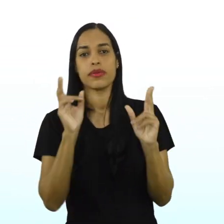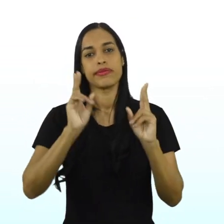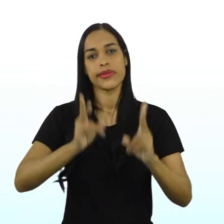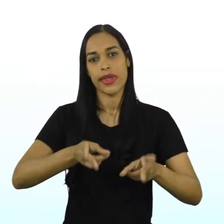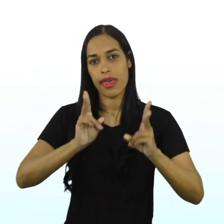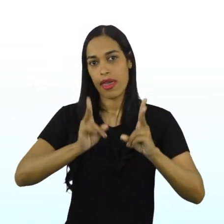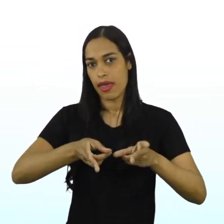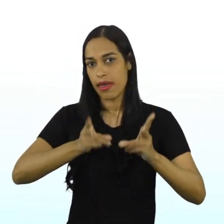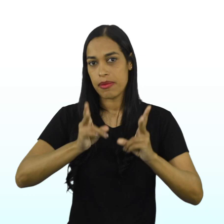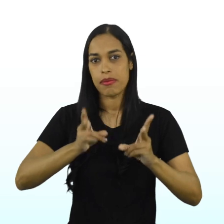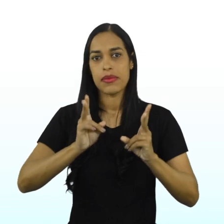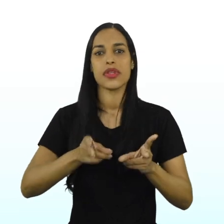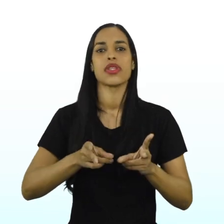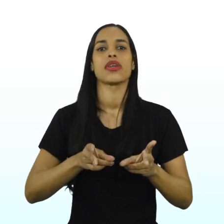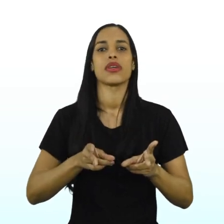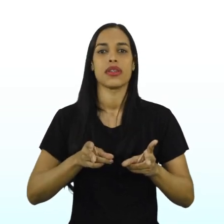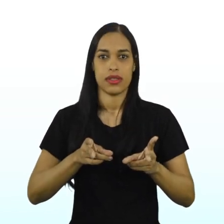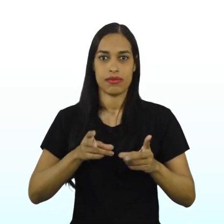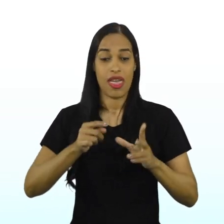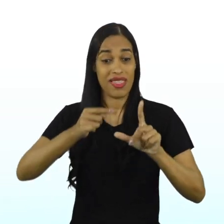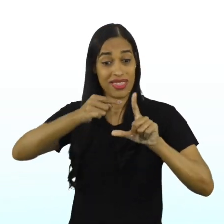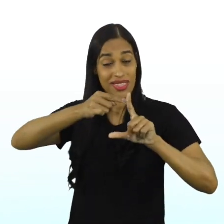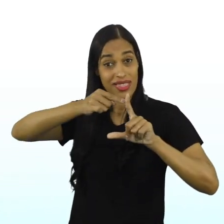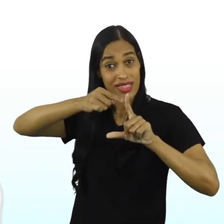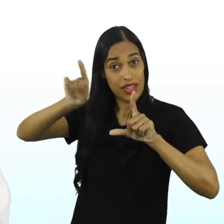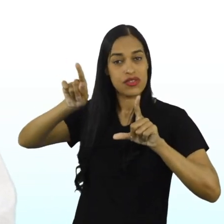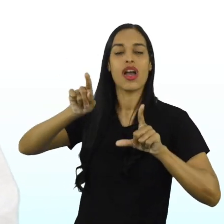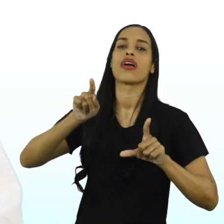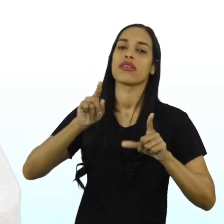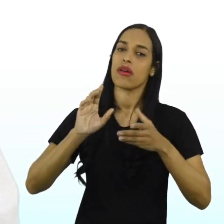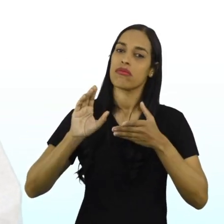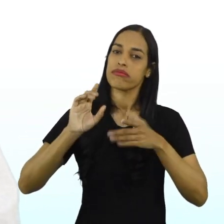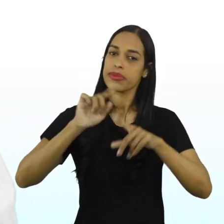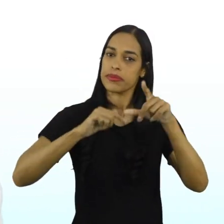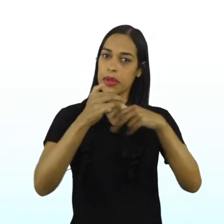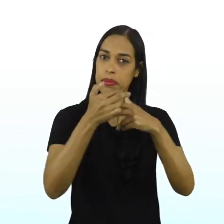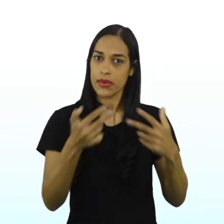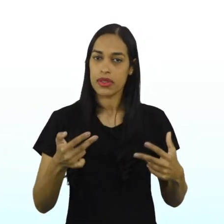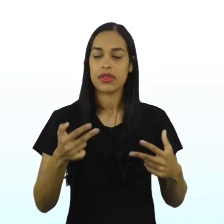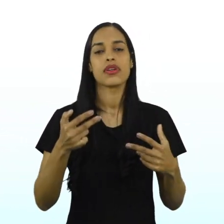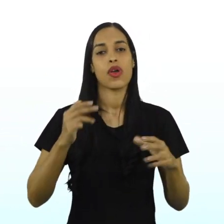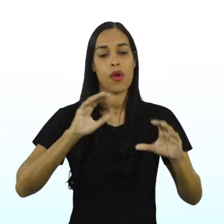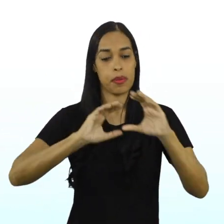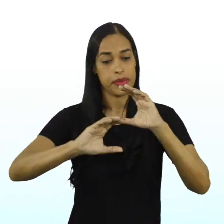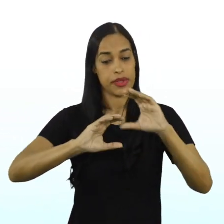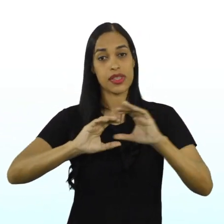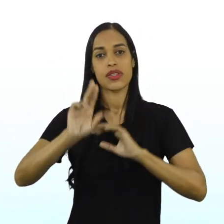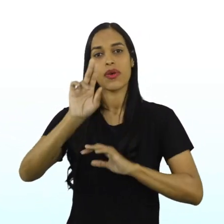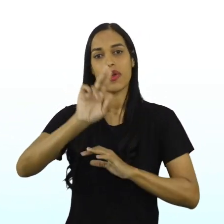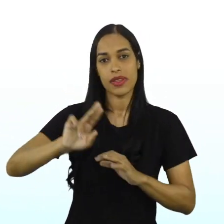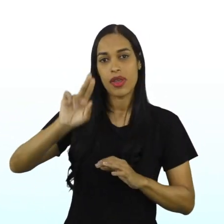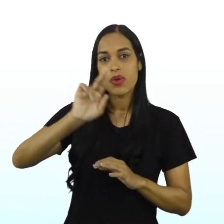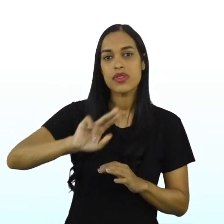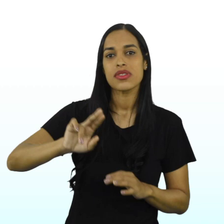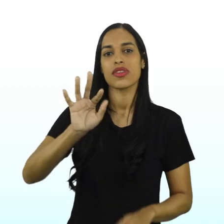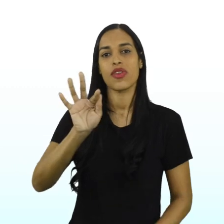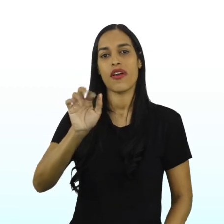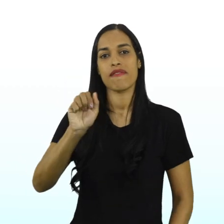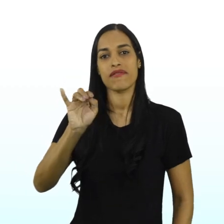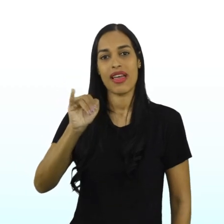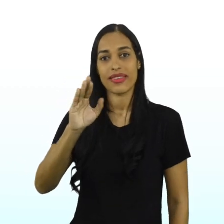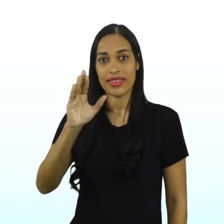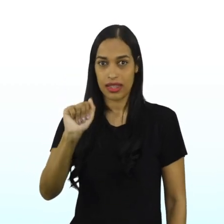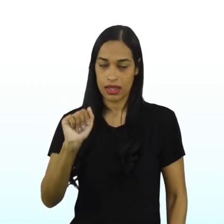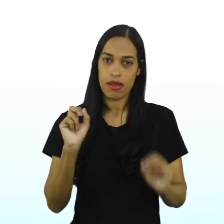for marcar e dar destaque ao recurso de comunicação, ele está usando a função